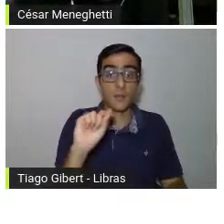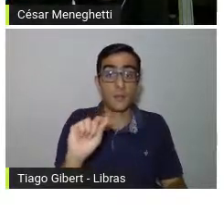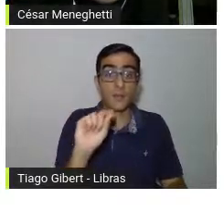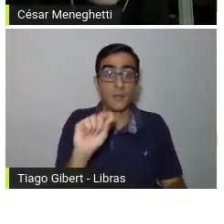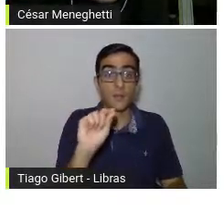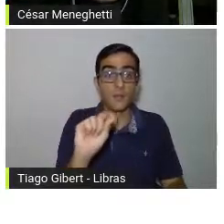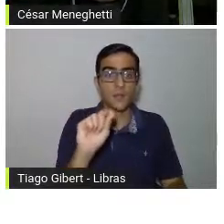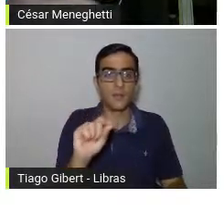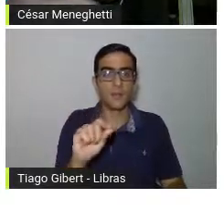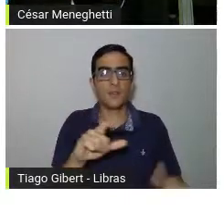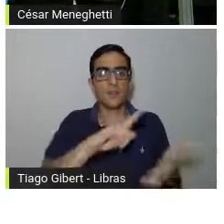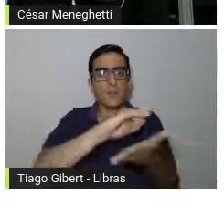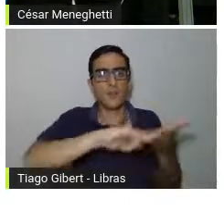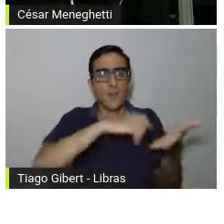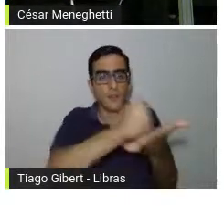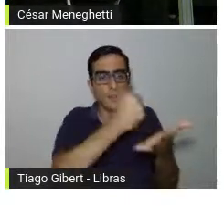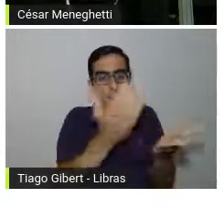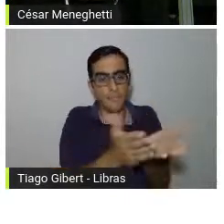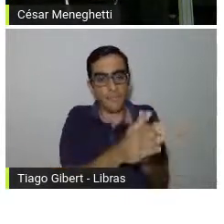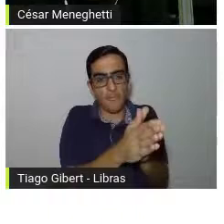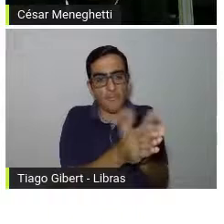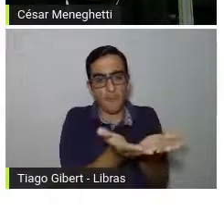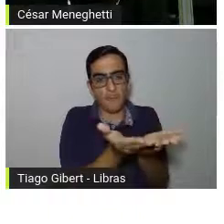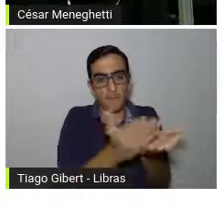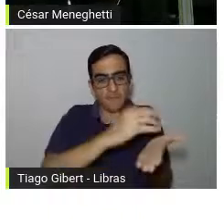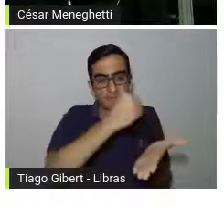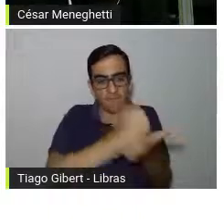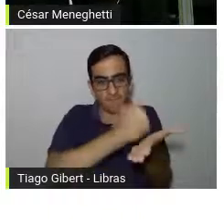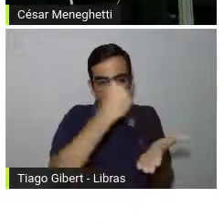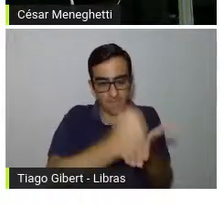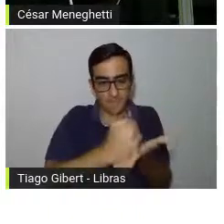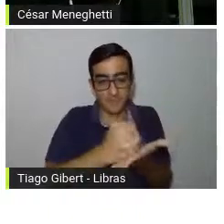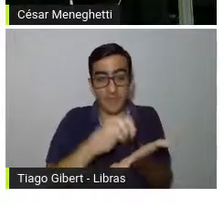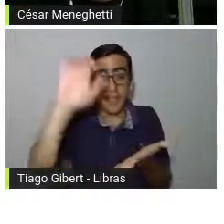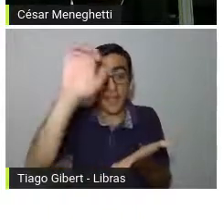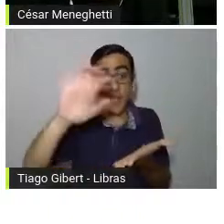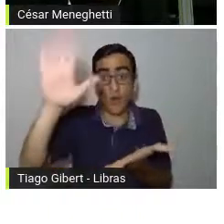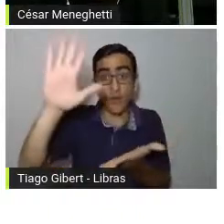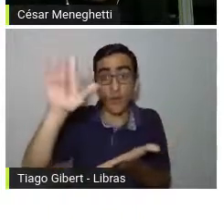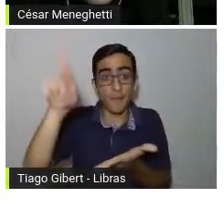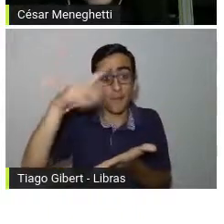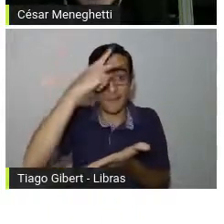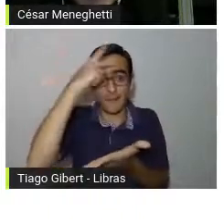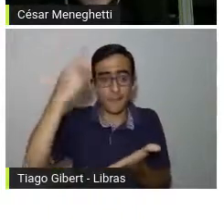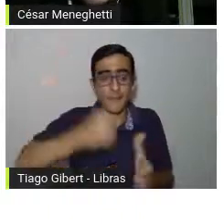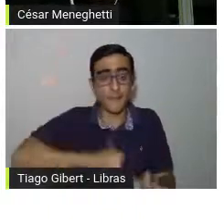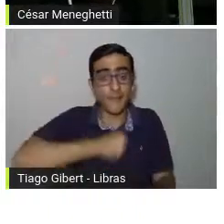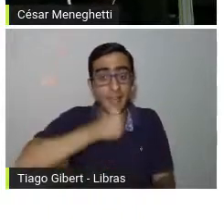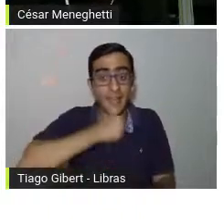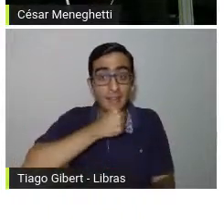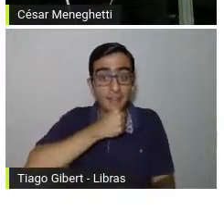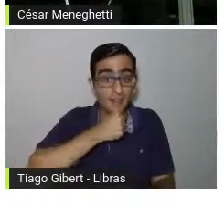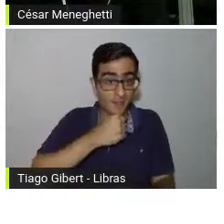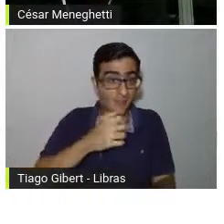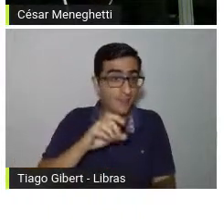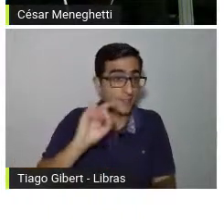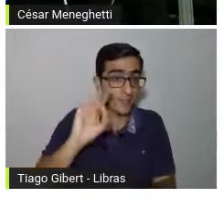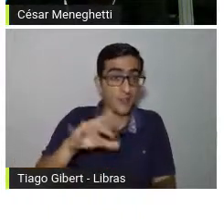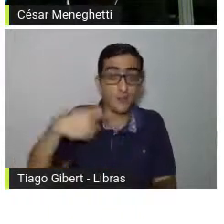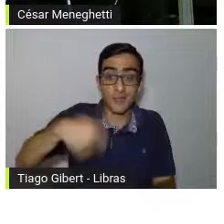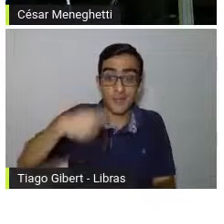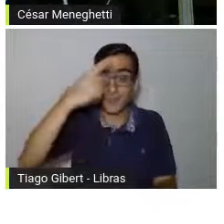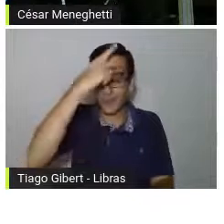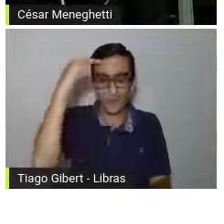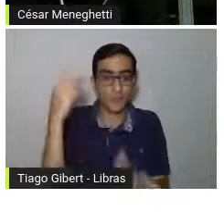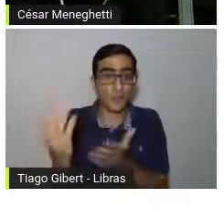um passaporte, uma coisa, e ia entrar, porque a Europa é um país de pessoas velhas, ele precisa de pessoas jovens. É um país